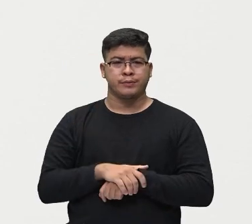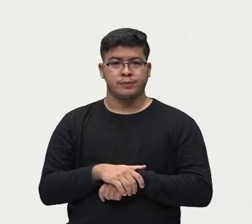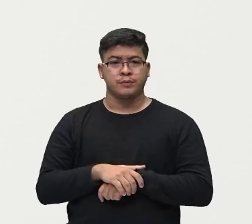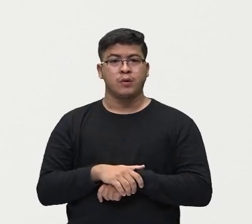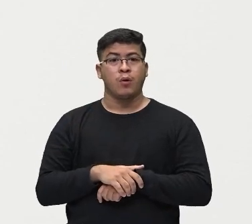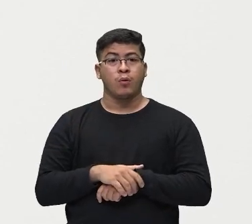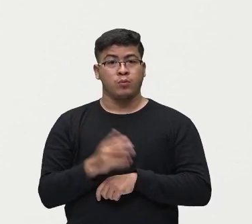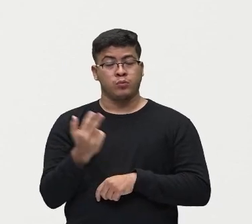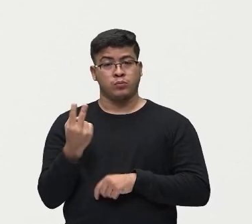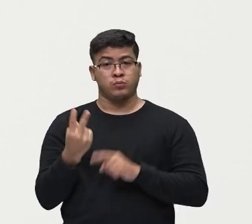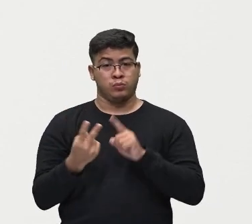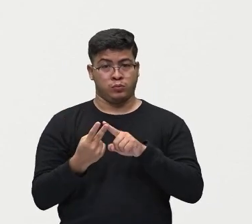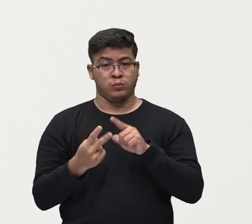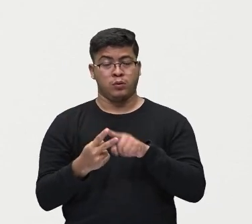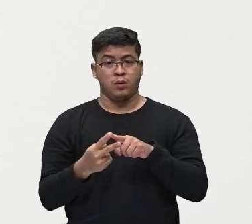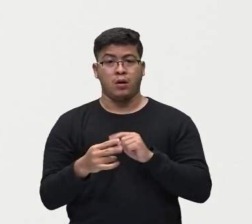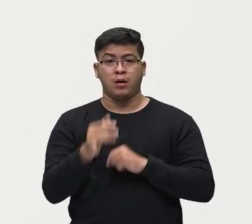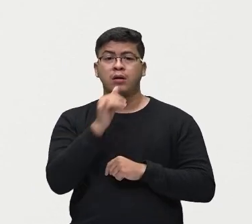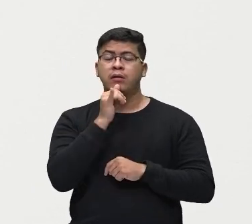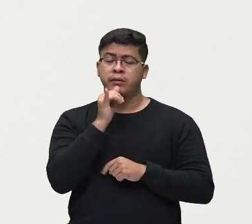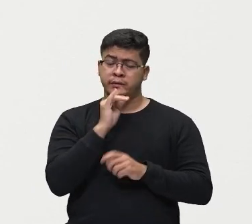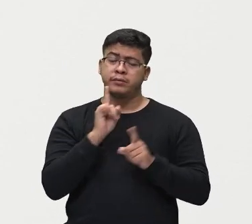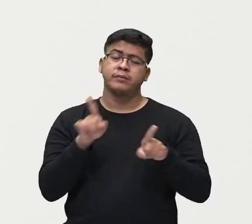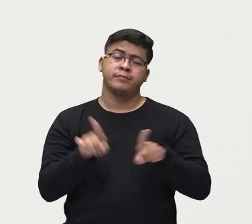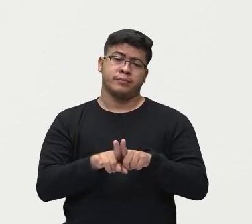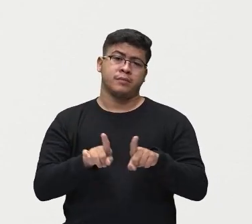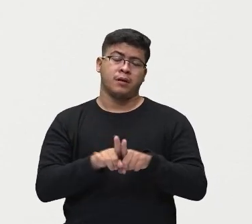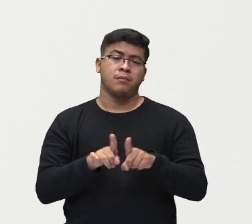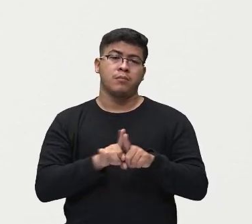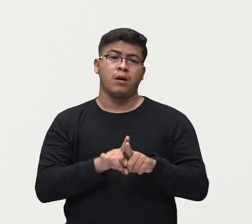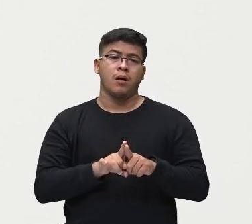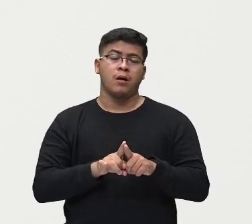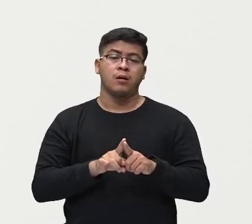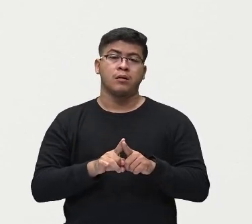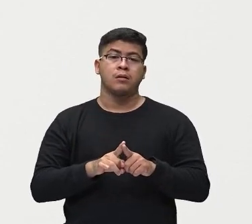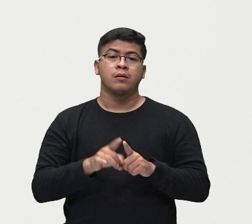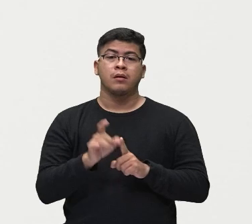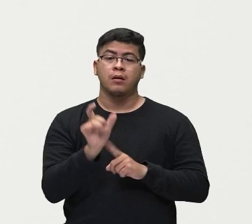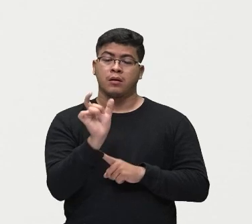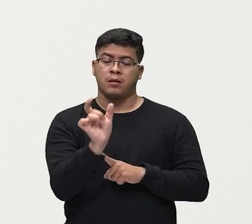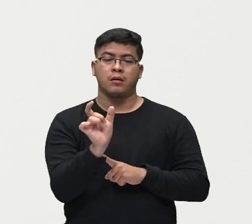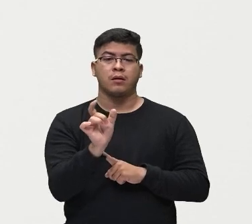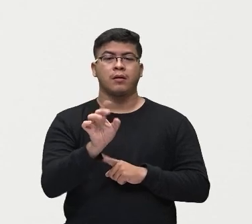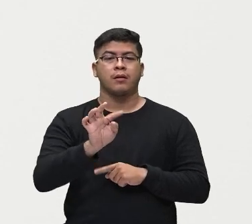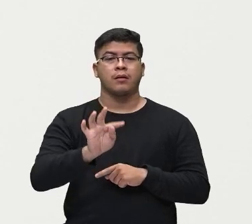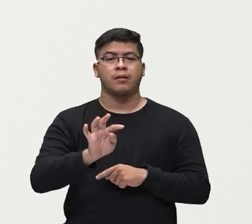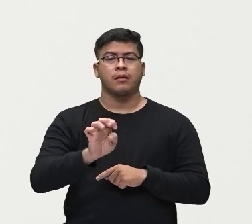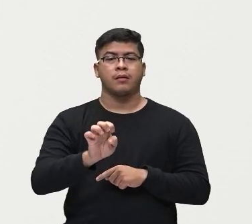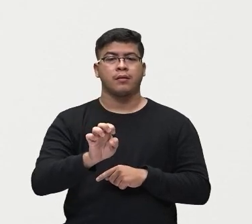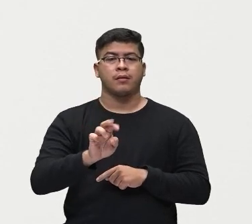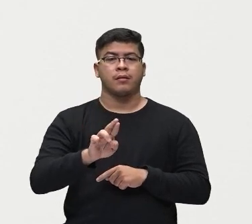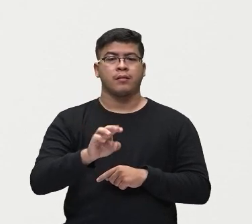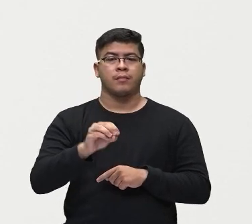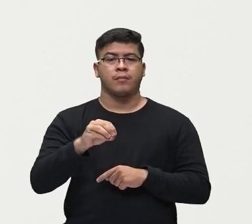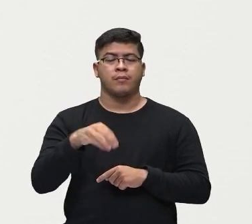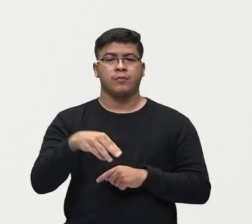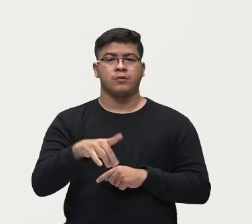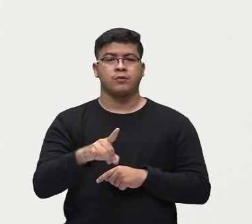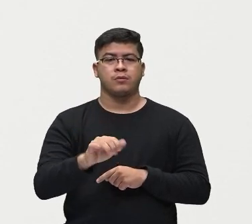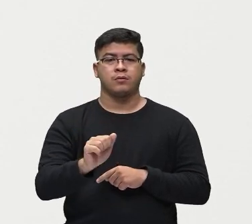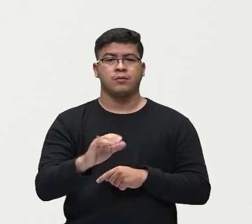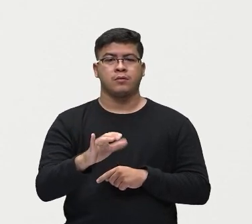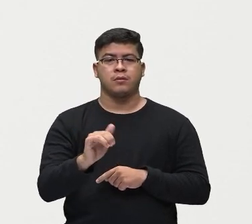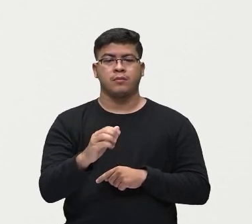também são exemplos de aplicações de termodinâmica, pois possuem energias